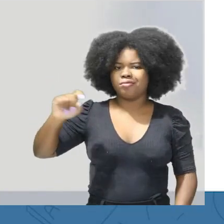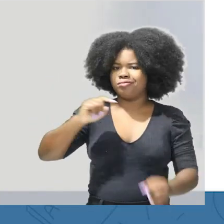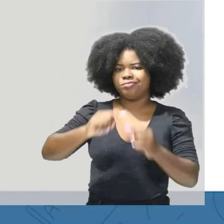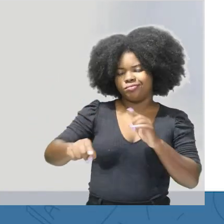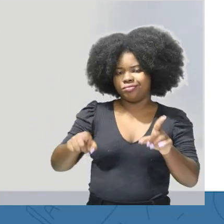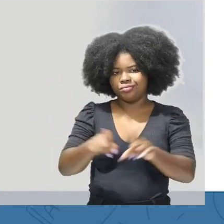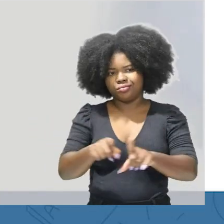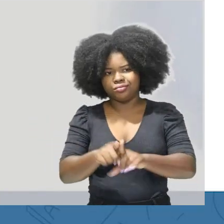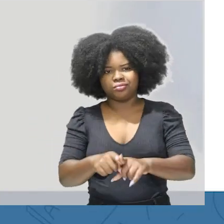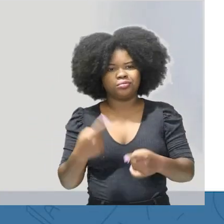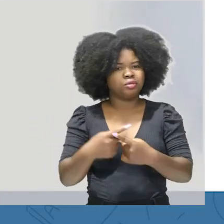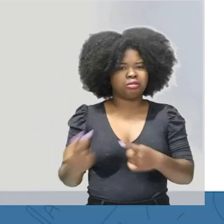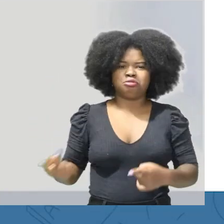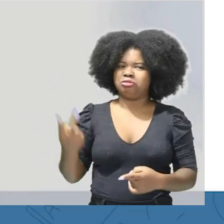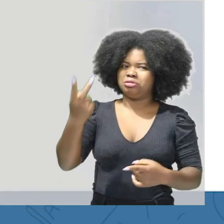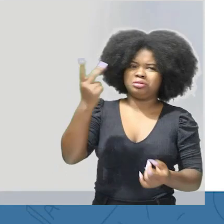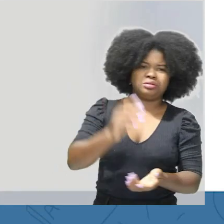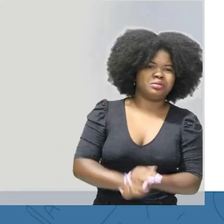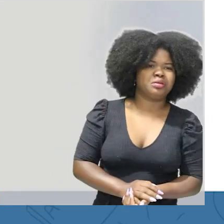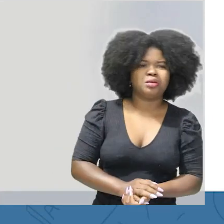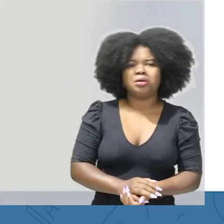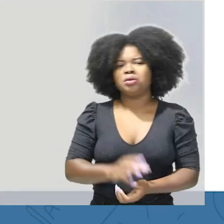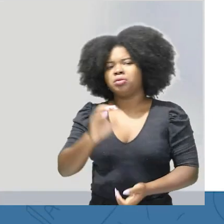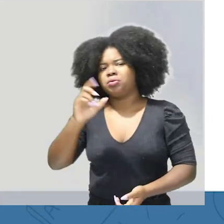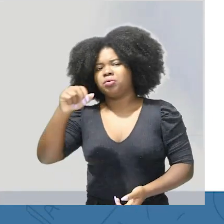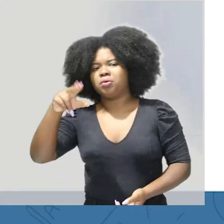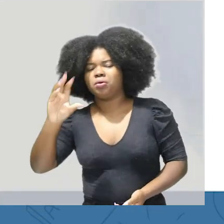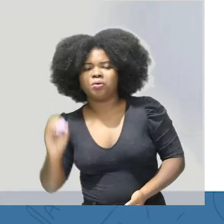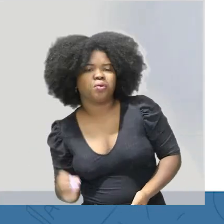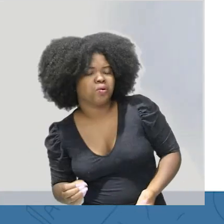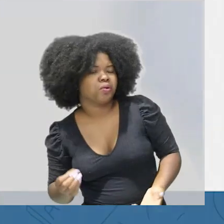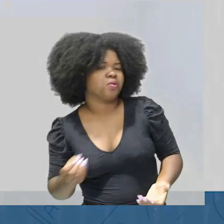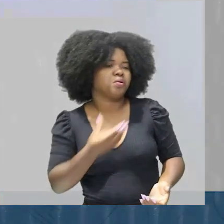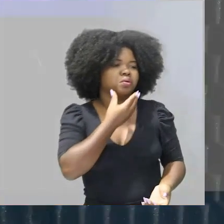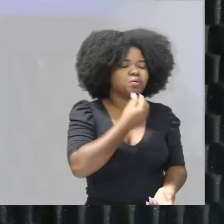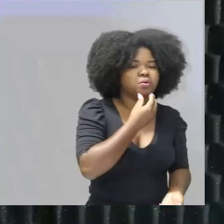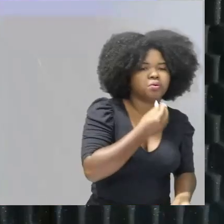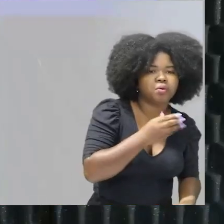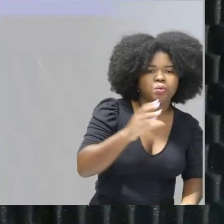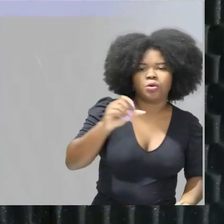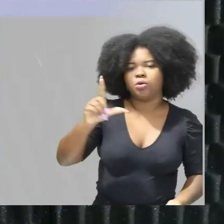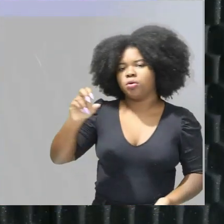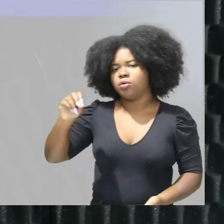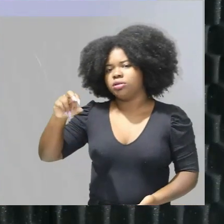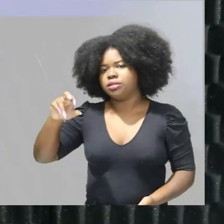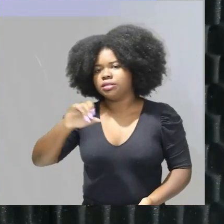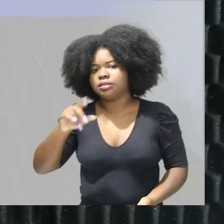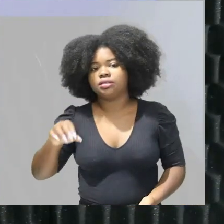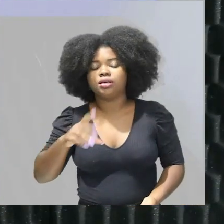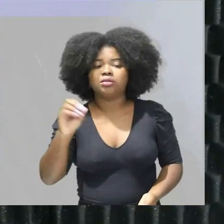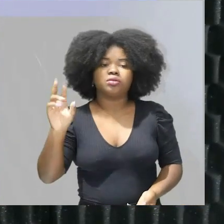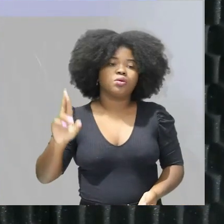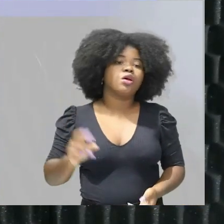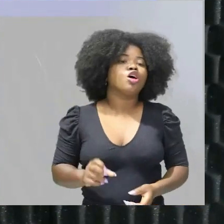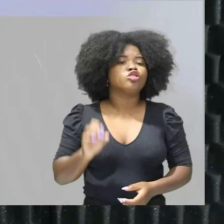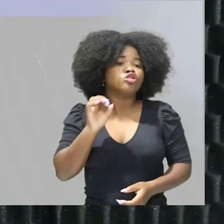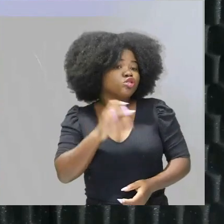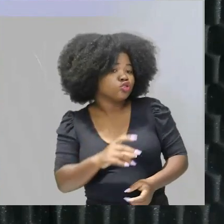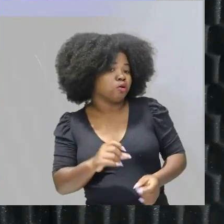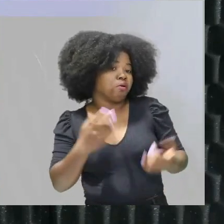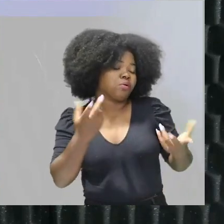Ah claro a participação do Colono e do colonizador nós estamos ali servindo apenas como